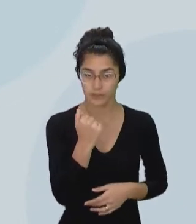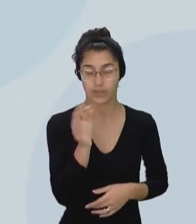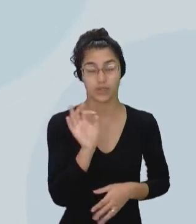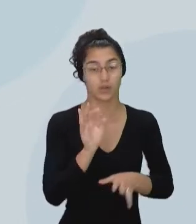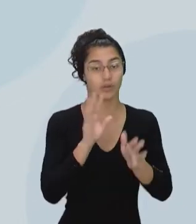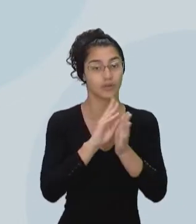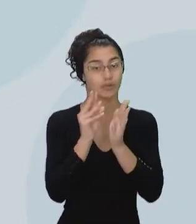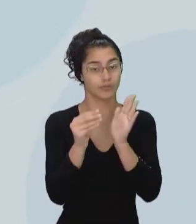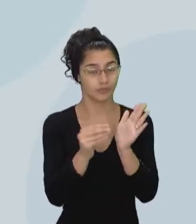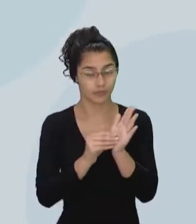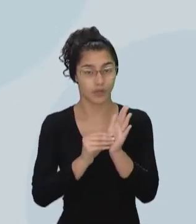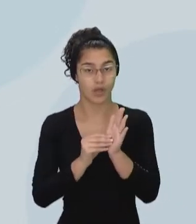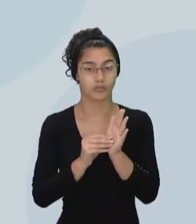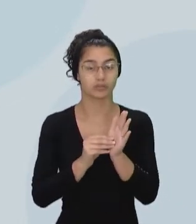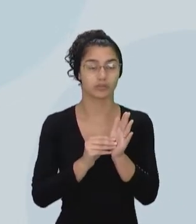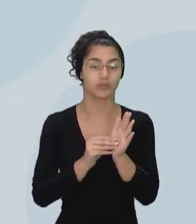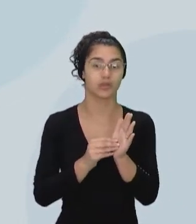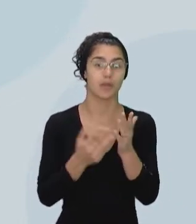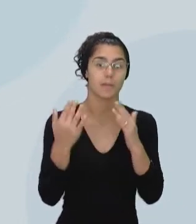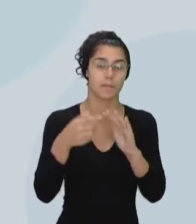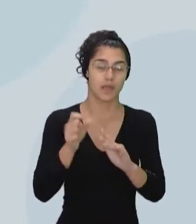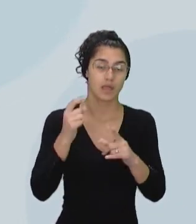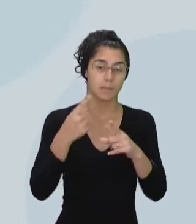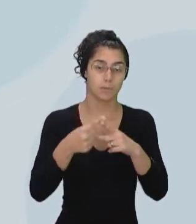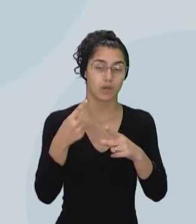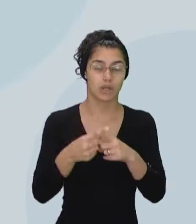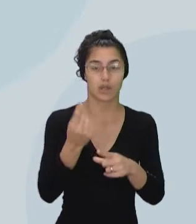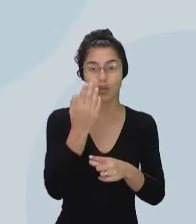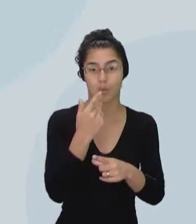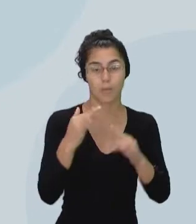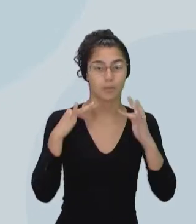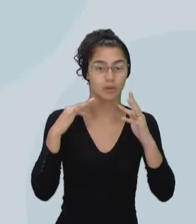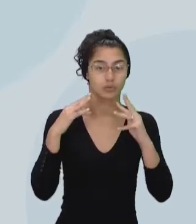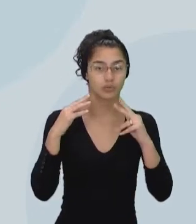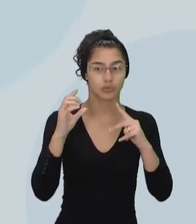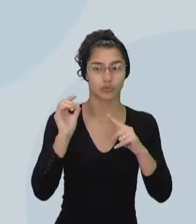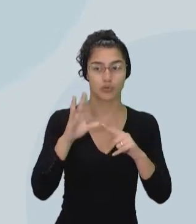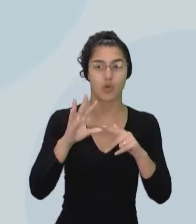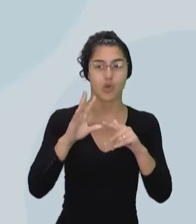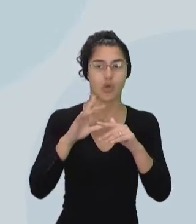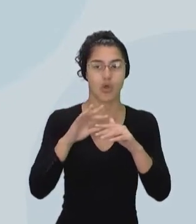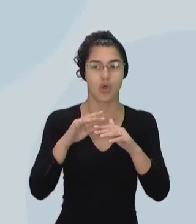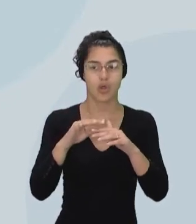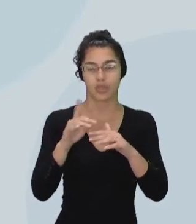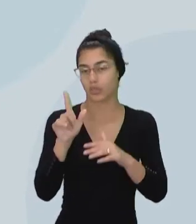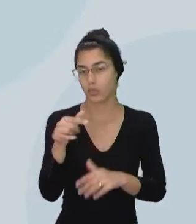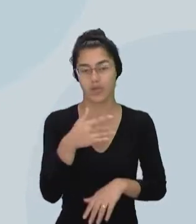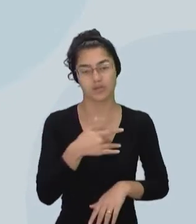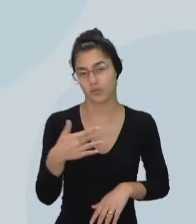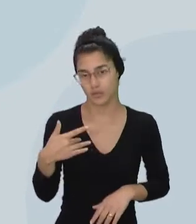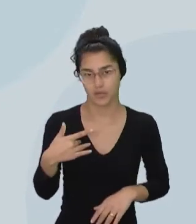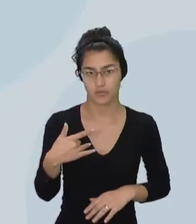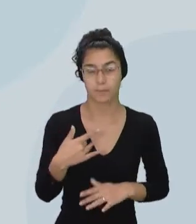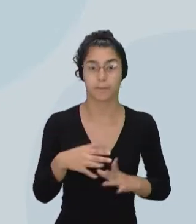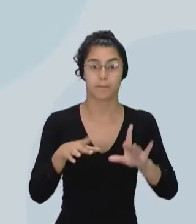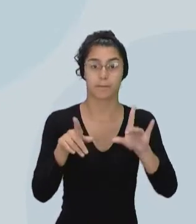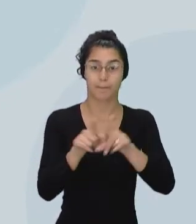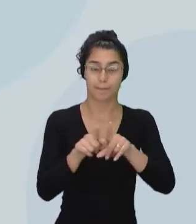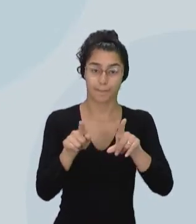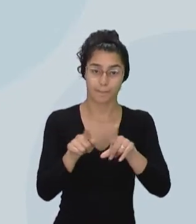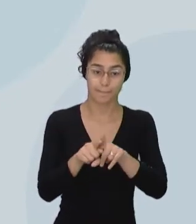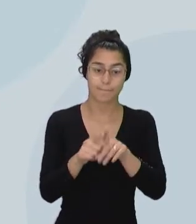pela falta de comida, mas sim pela questão aí da alimentação que não é saudável. E